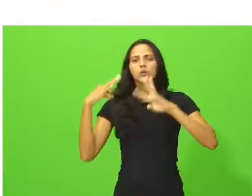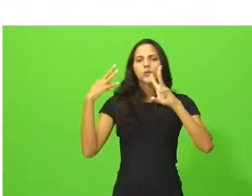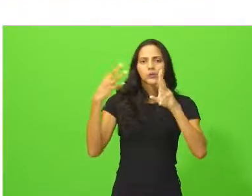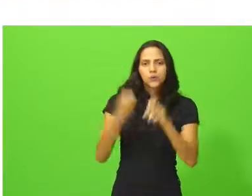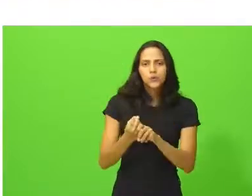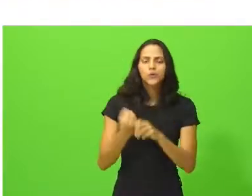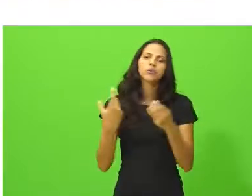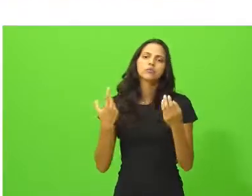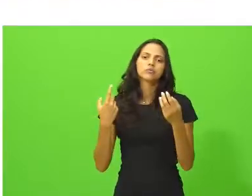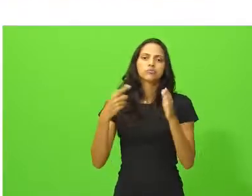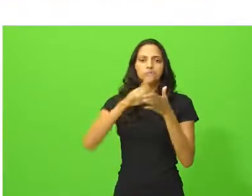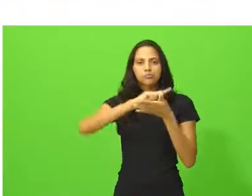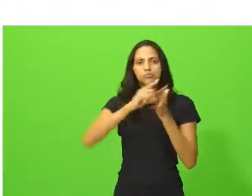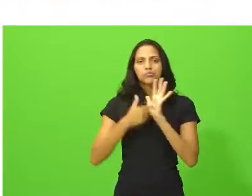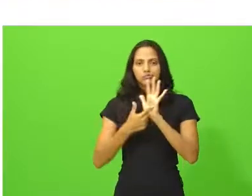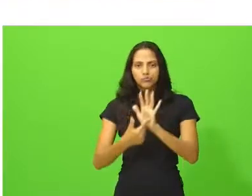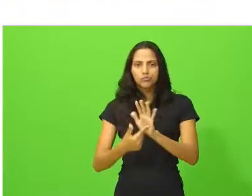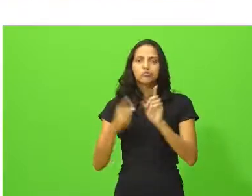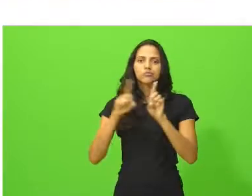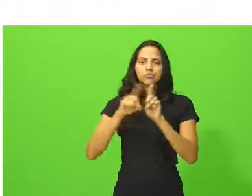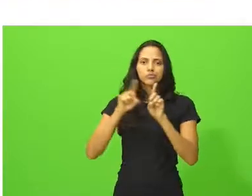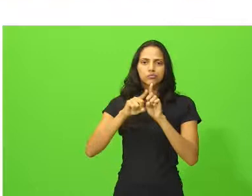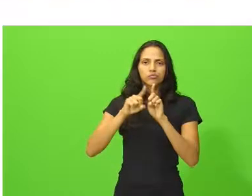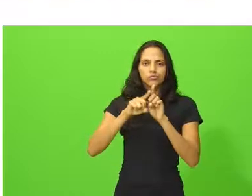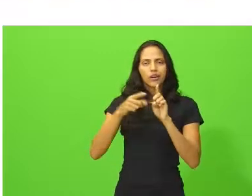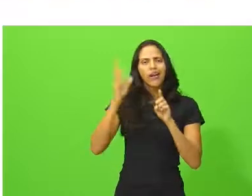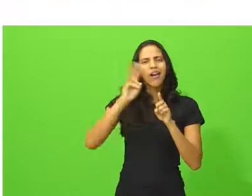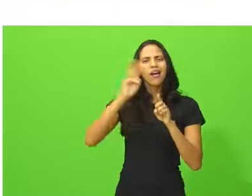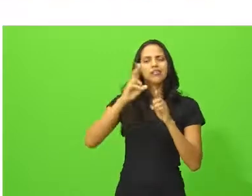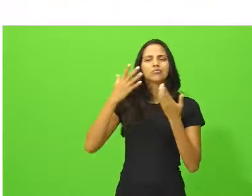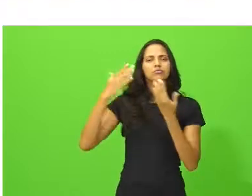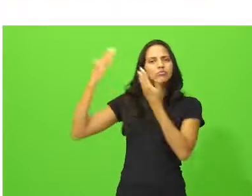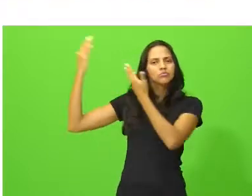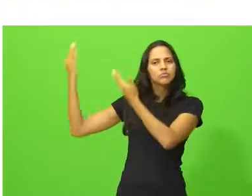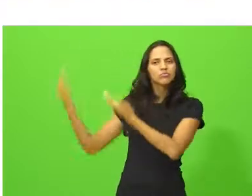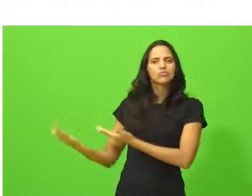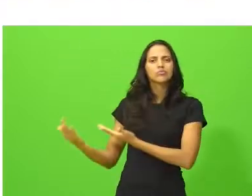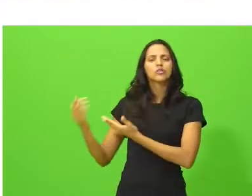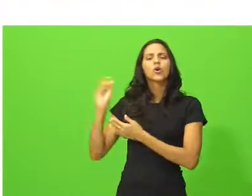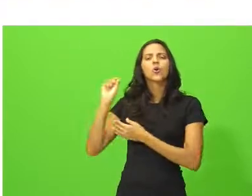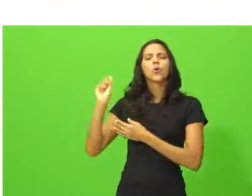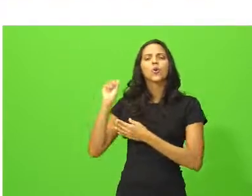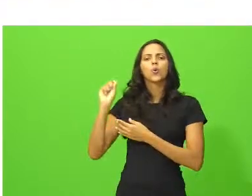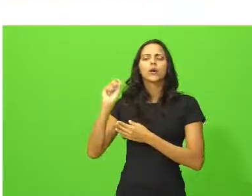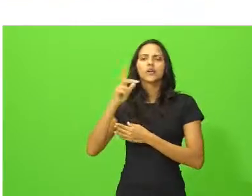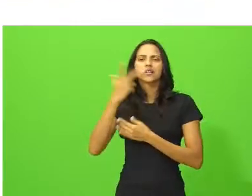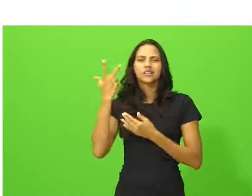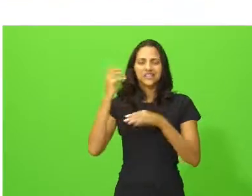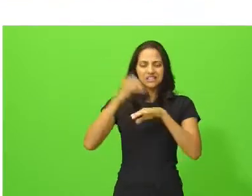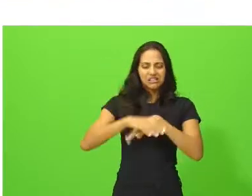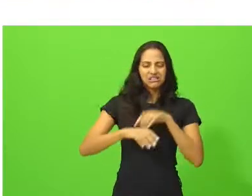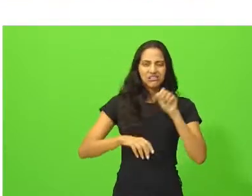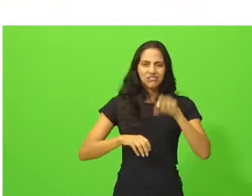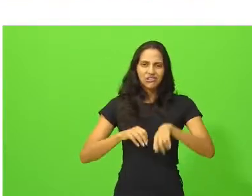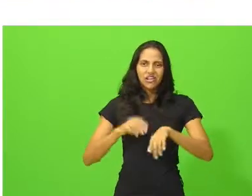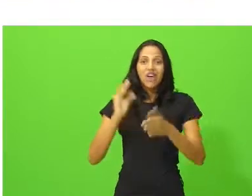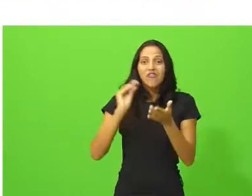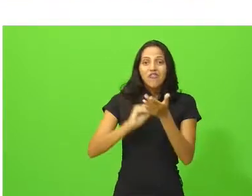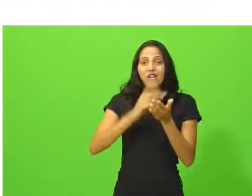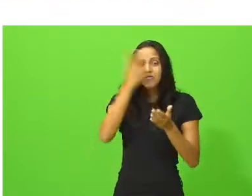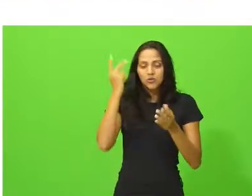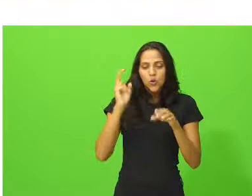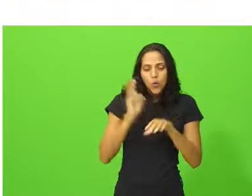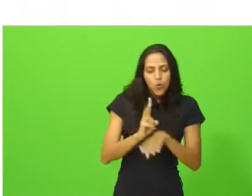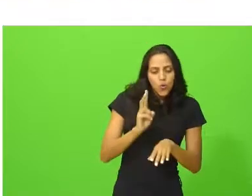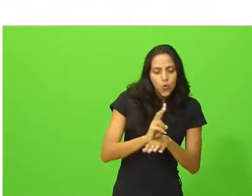o que a gente mostrou no momento anterior, sobre a questão do lançamento de esgoto sem tratamento nos rios,